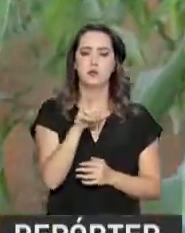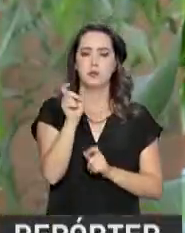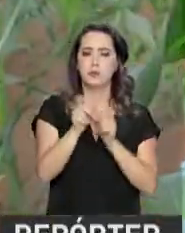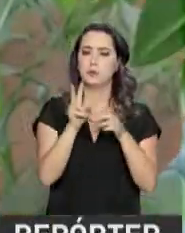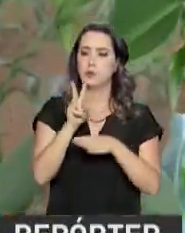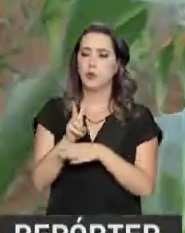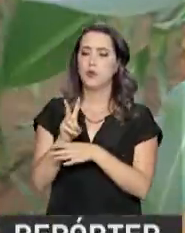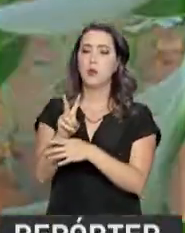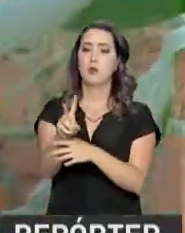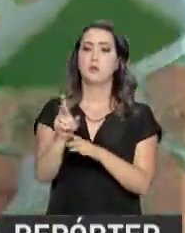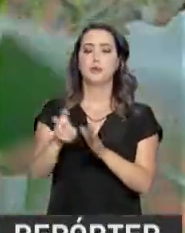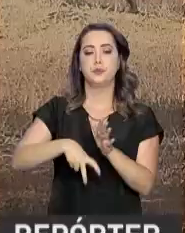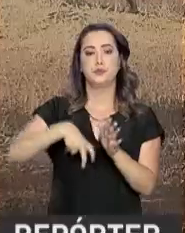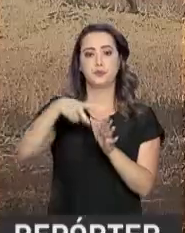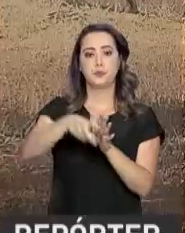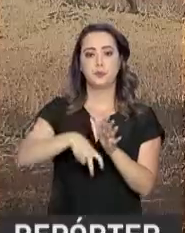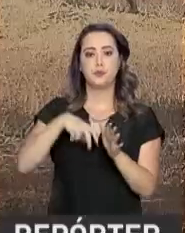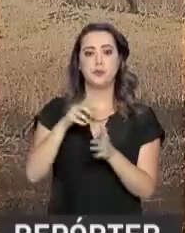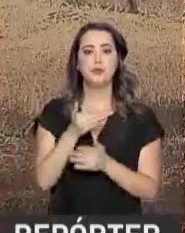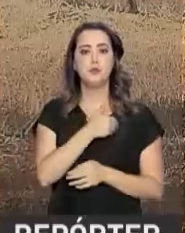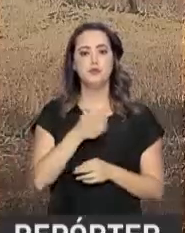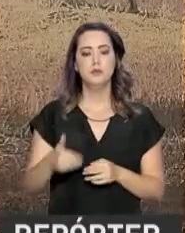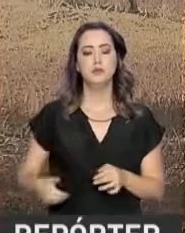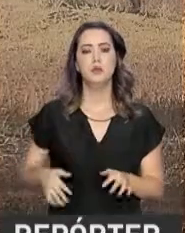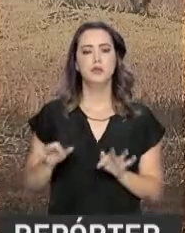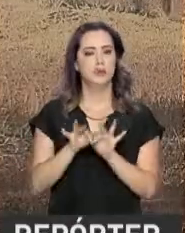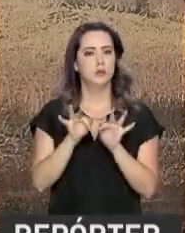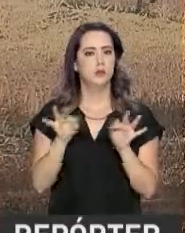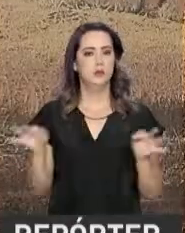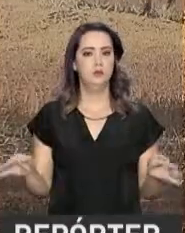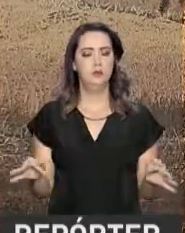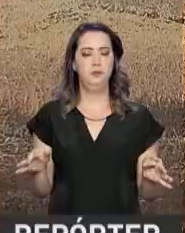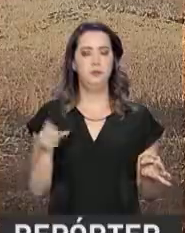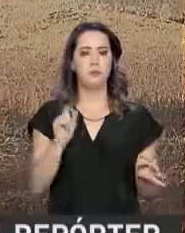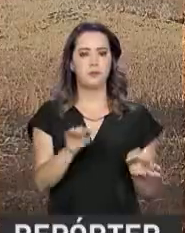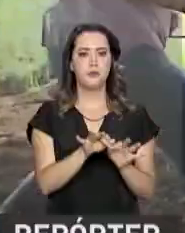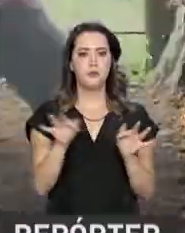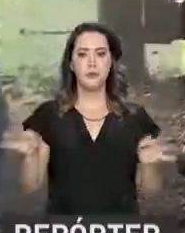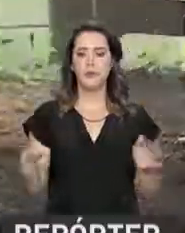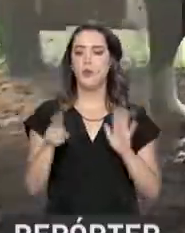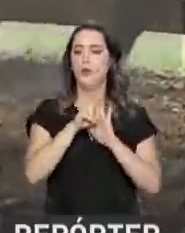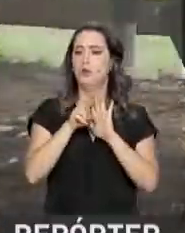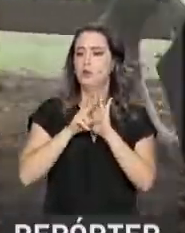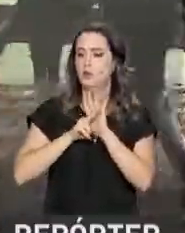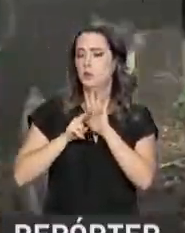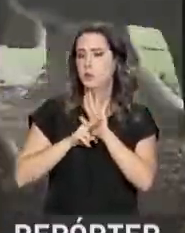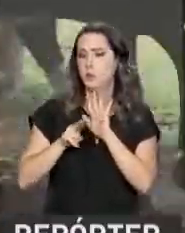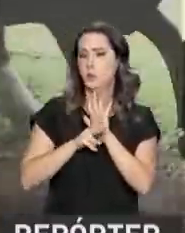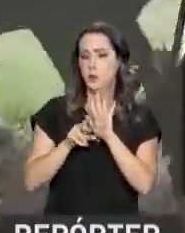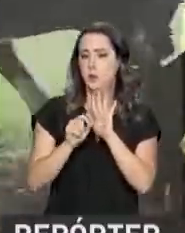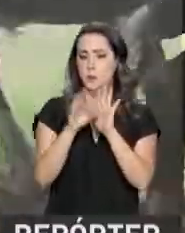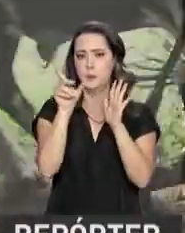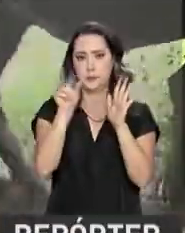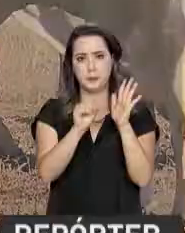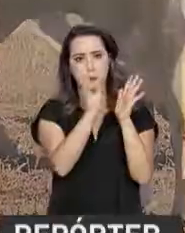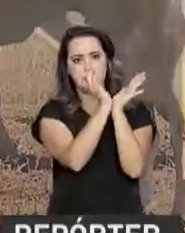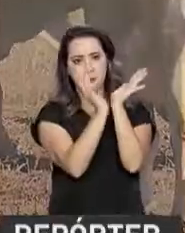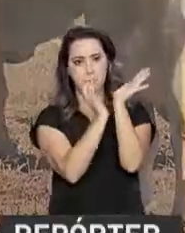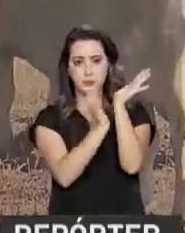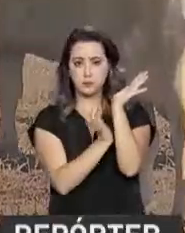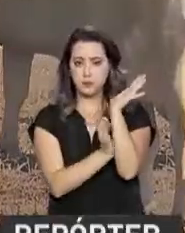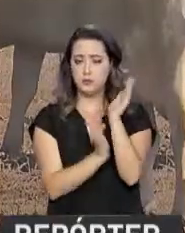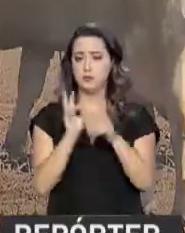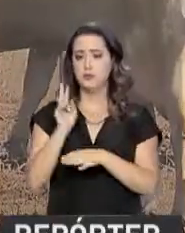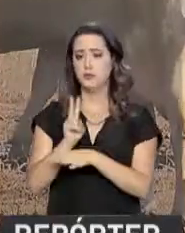financiamento do agronegócio o governo vem simplificando procedimentos normas e reduzindo a burocracia na